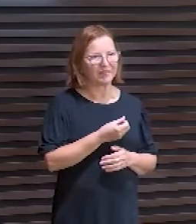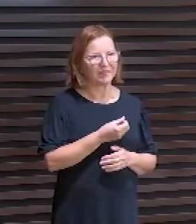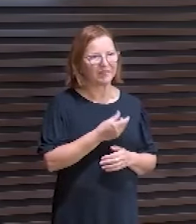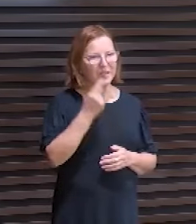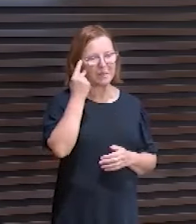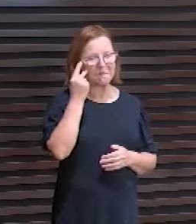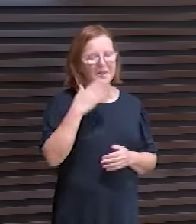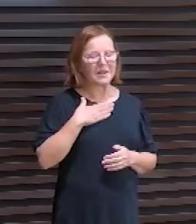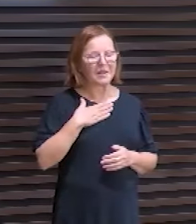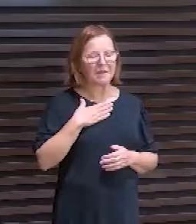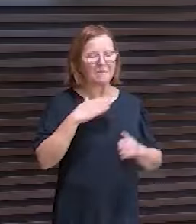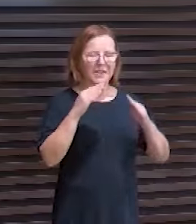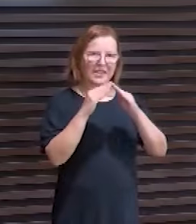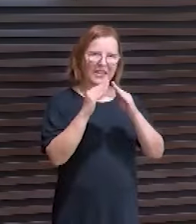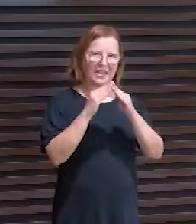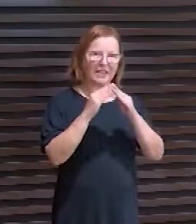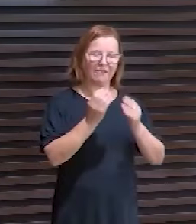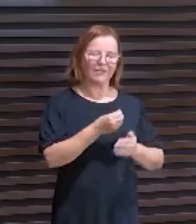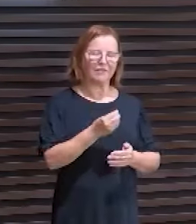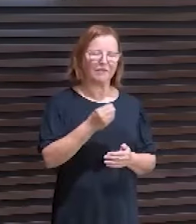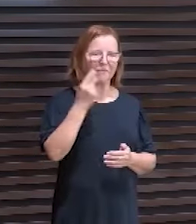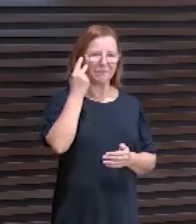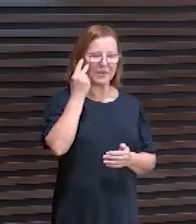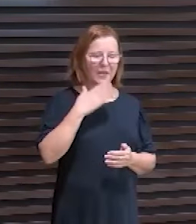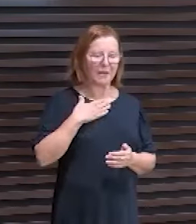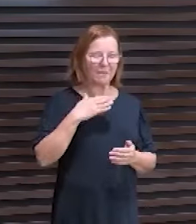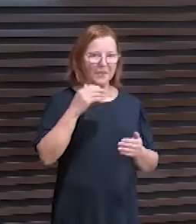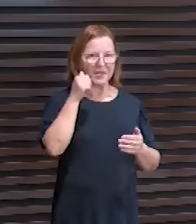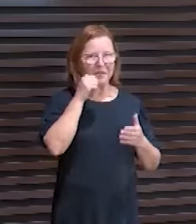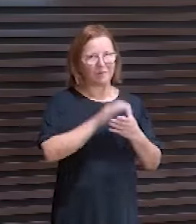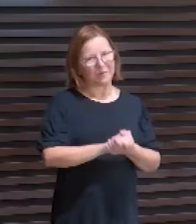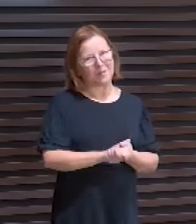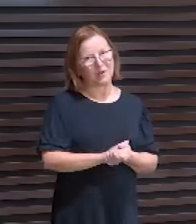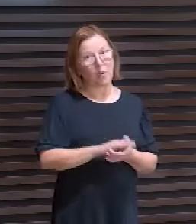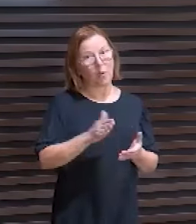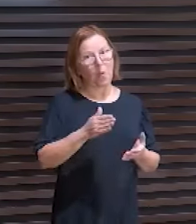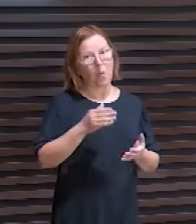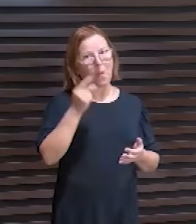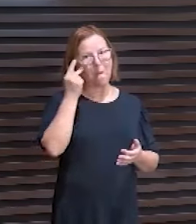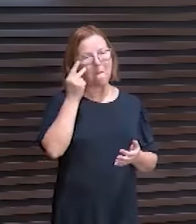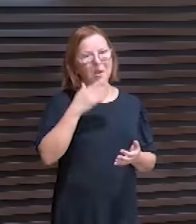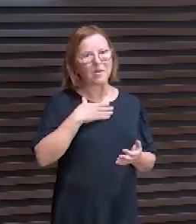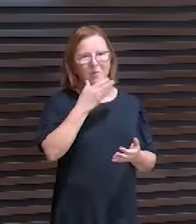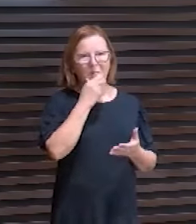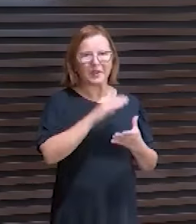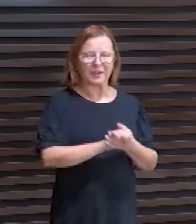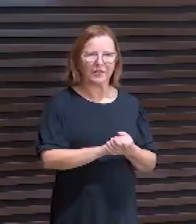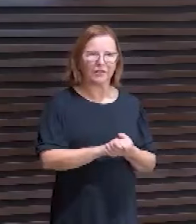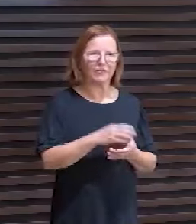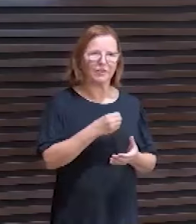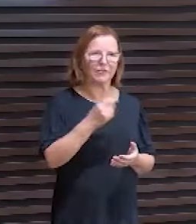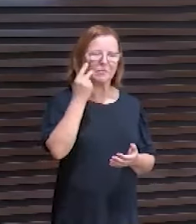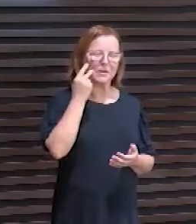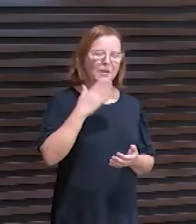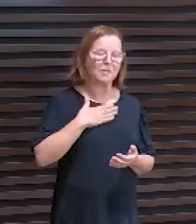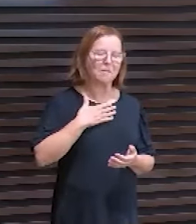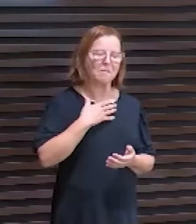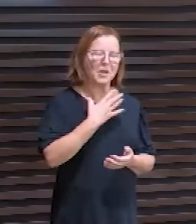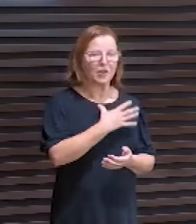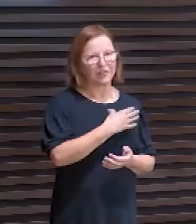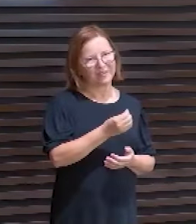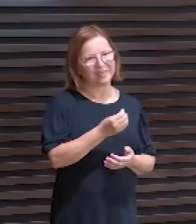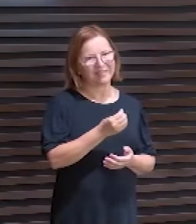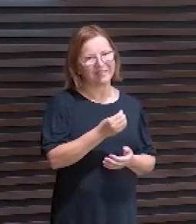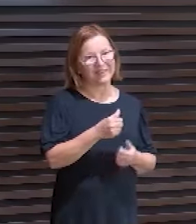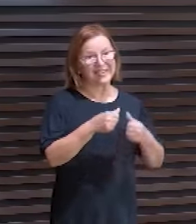minha casa Vivo para minha esposa ou pro meu marido Vivo para os meus filhos e